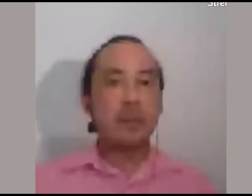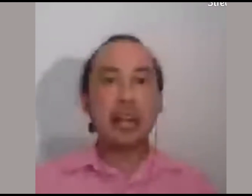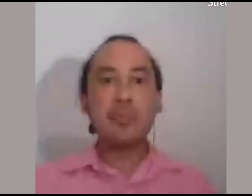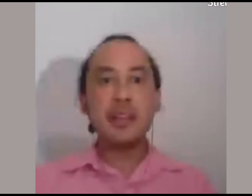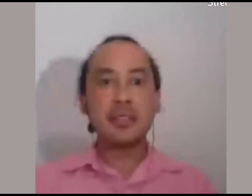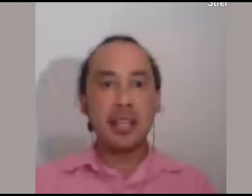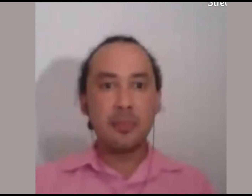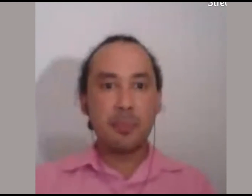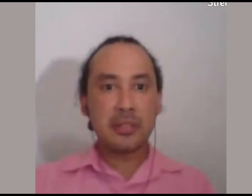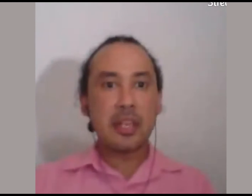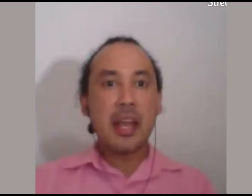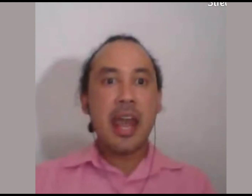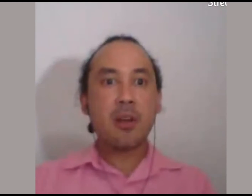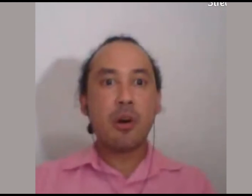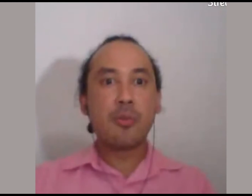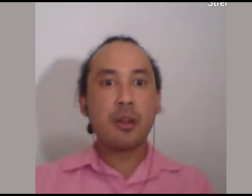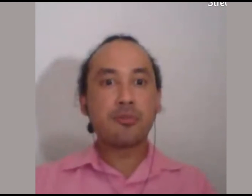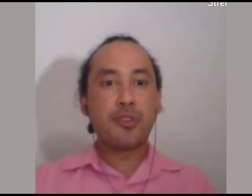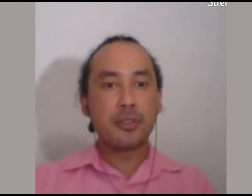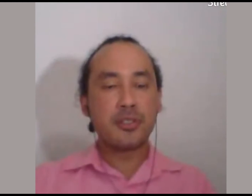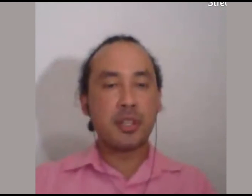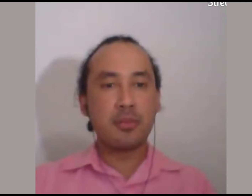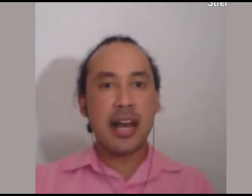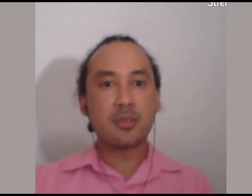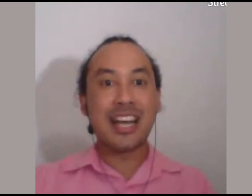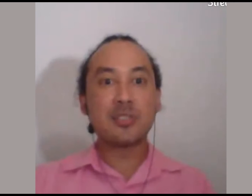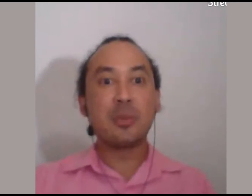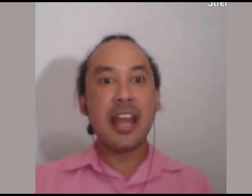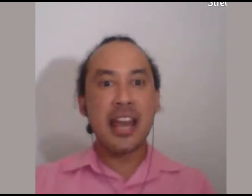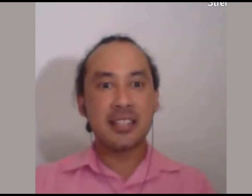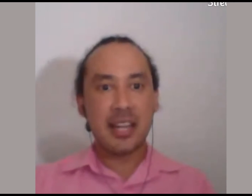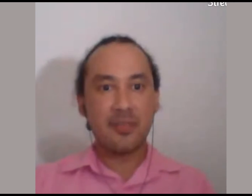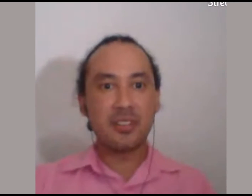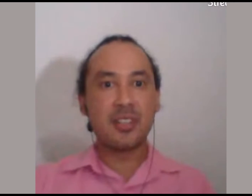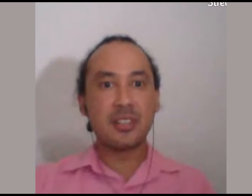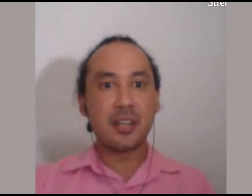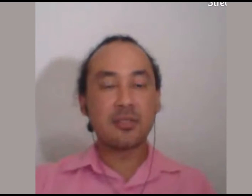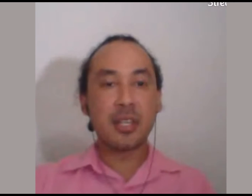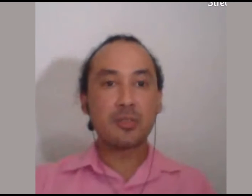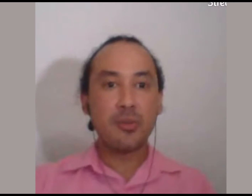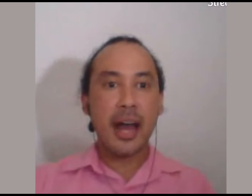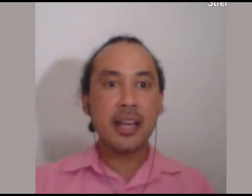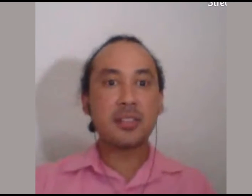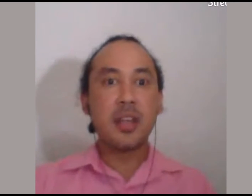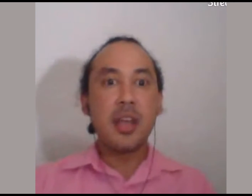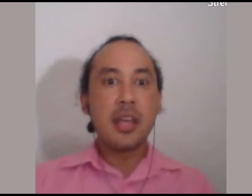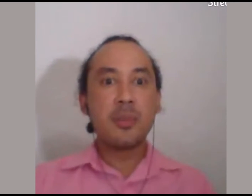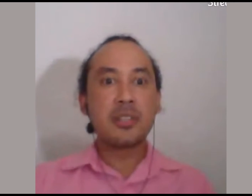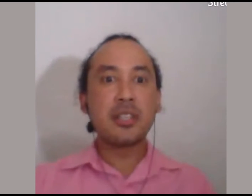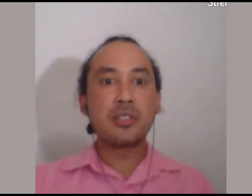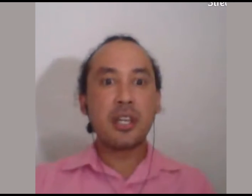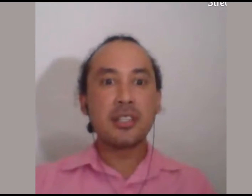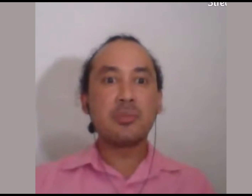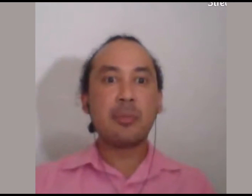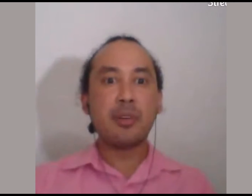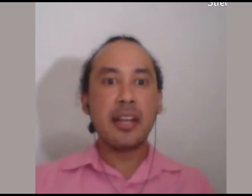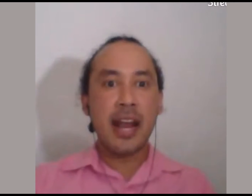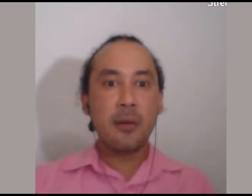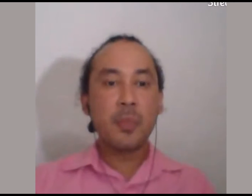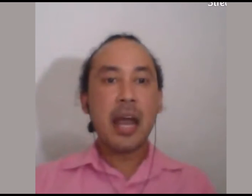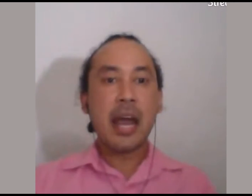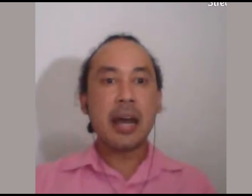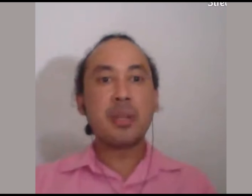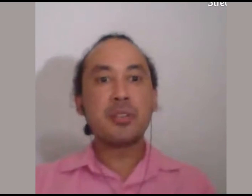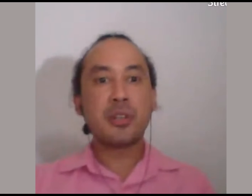biológico. Uma fala bem simples, é como eu fosse, no caso das mulheres travestis e transexuais, eu me sentisse uma